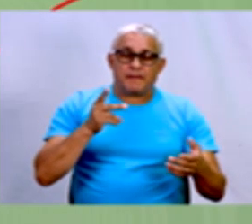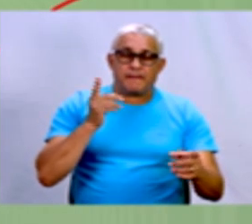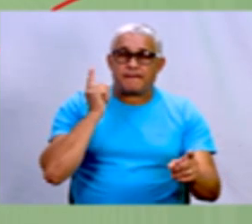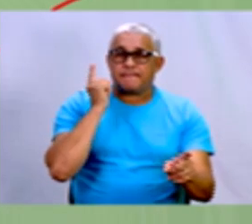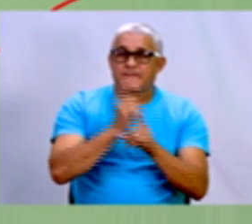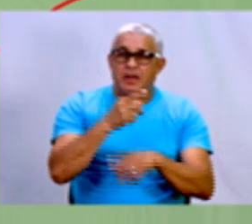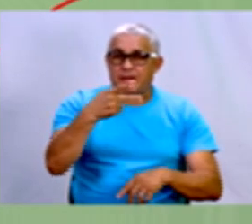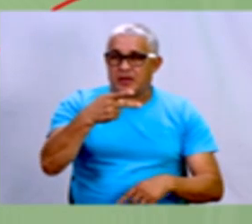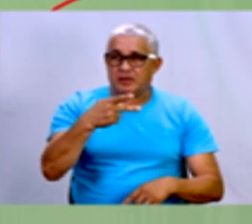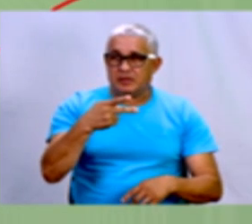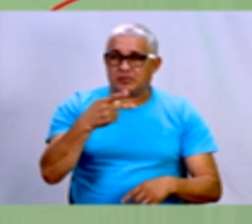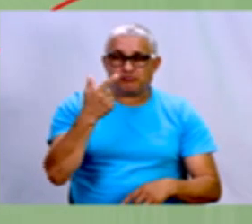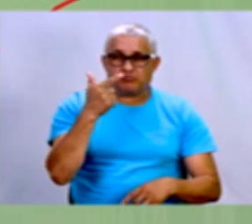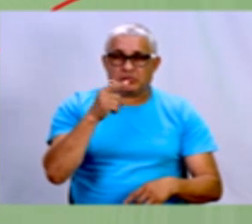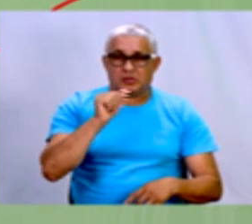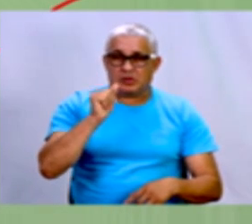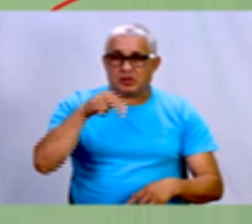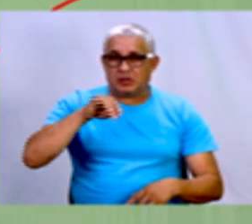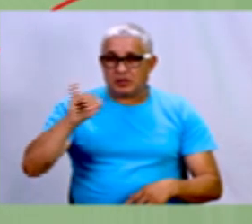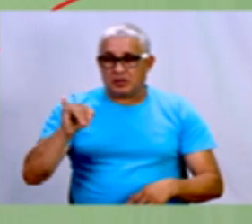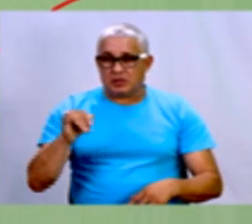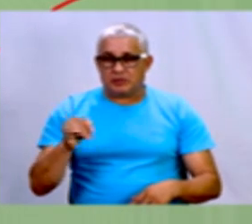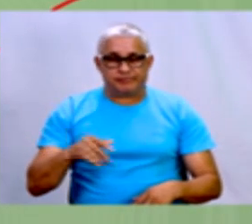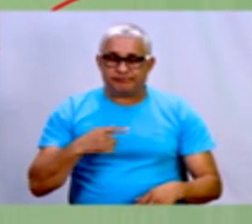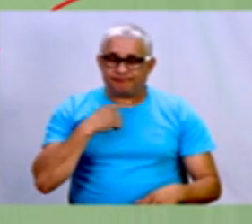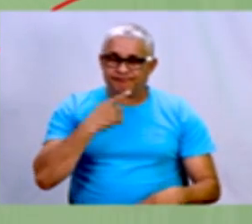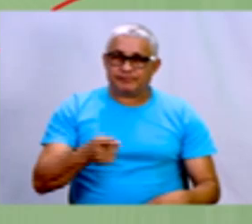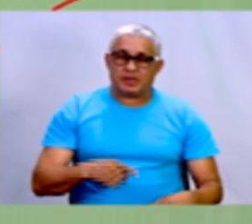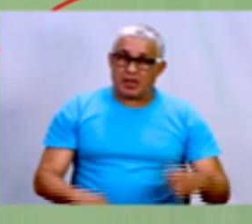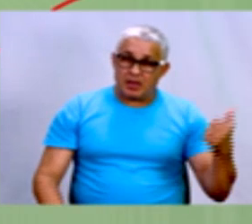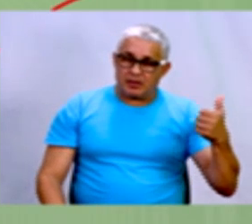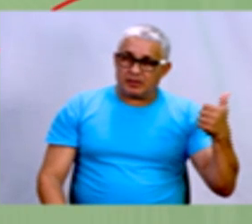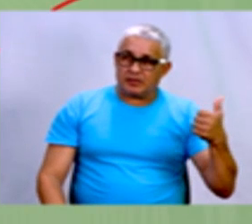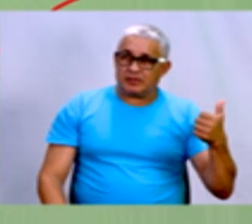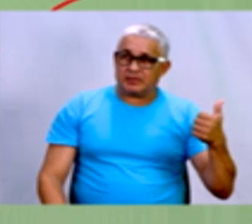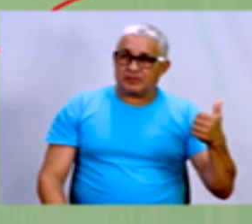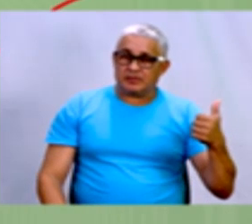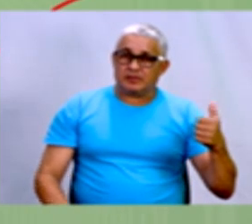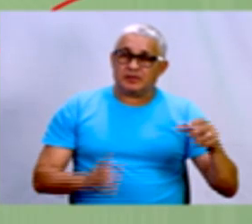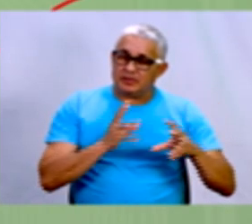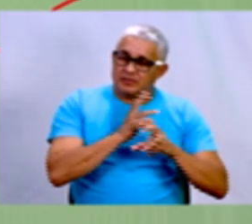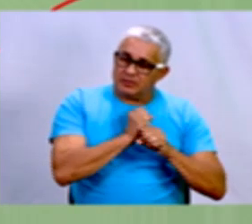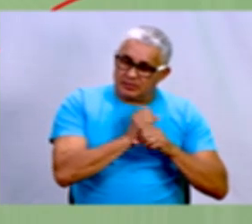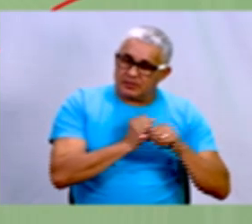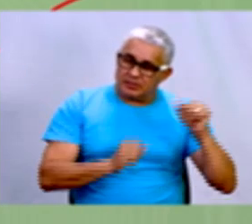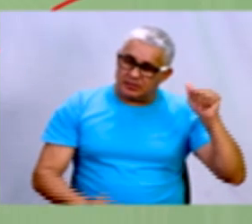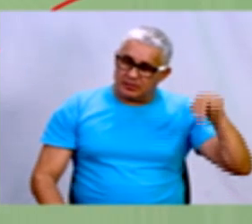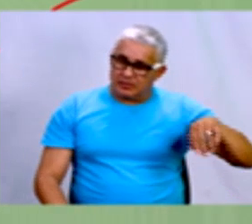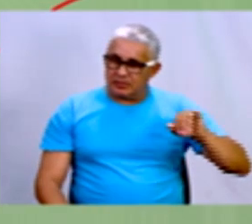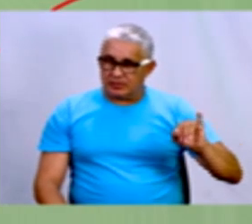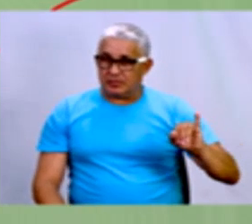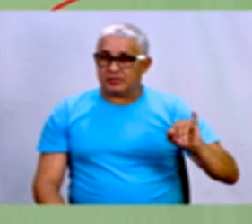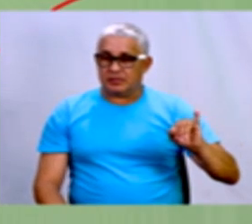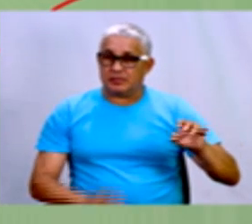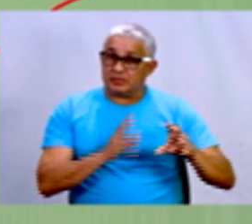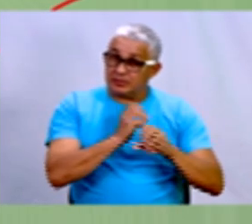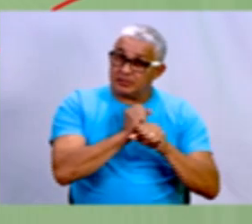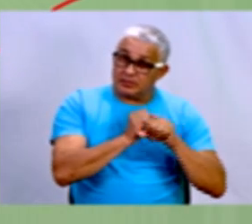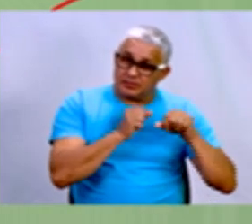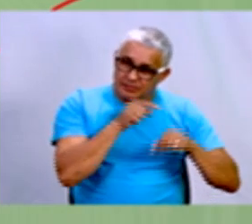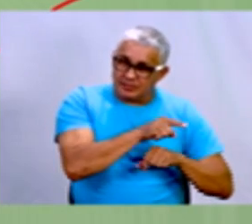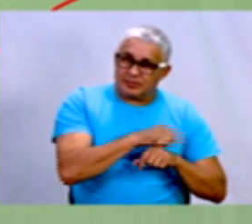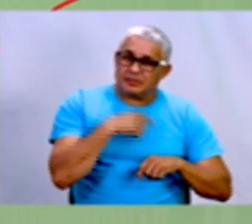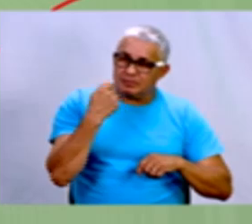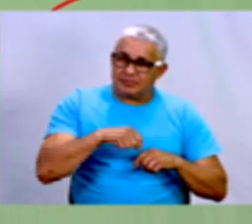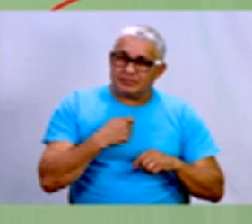de ANI, eu não vou chegar em lugar nenhum, tá? Então, o primeiro passo vai ser a gente calcular o ANI. Para a gente calcular o ANI,